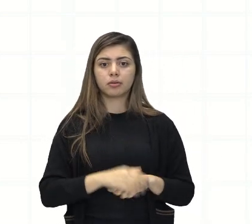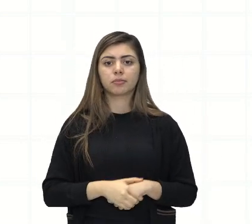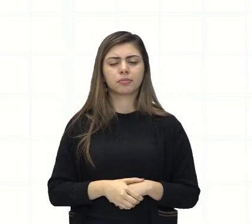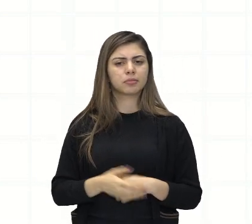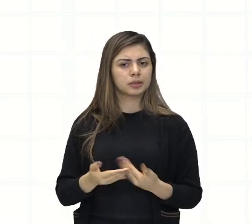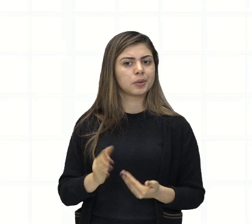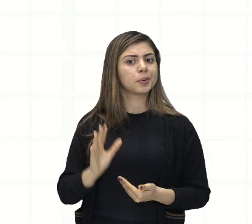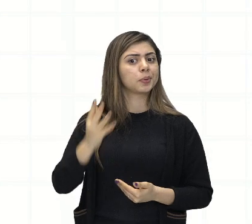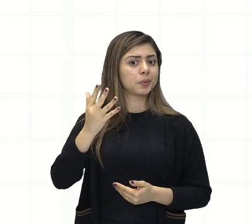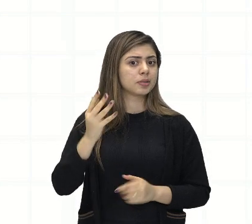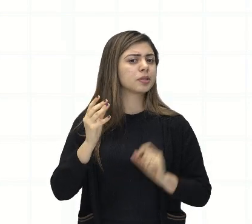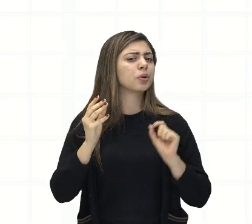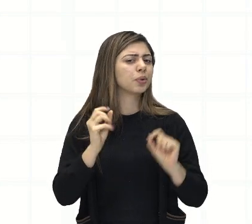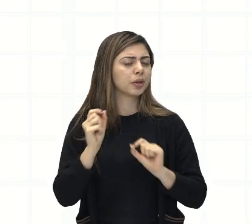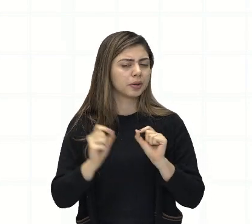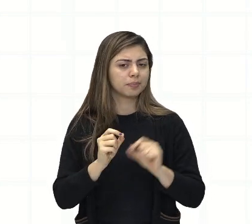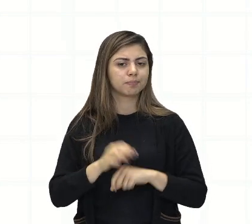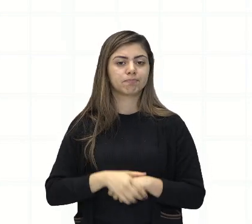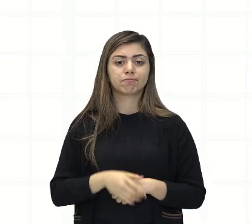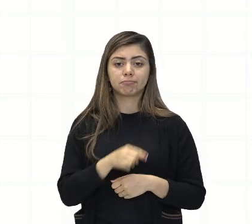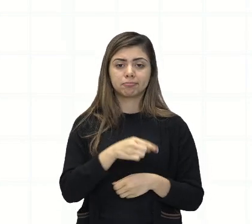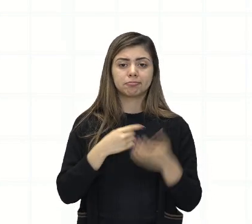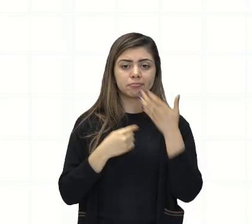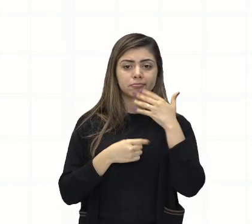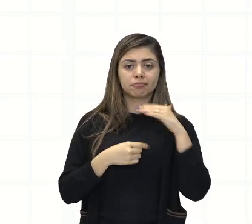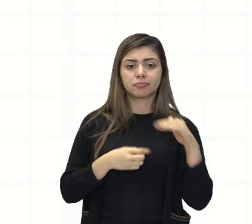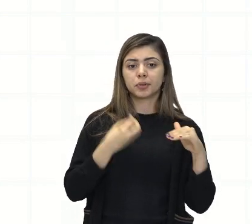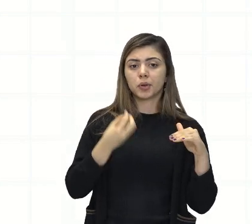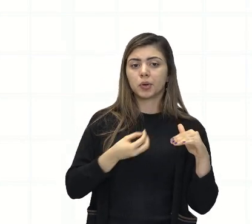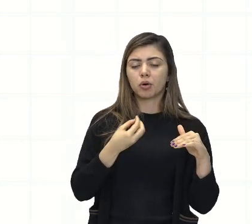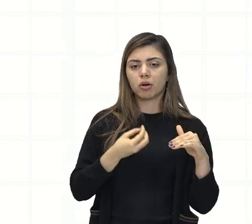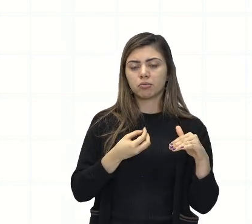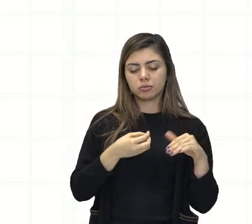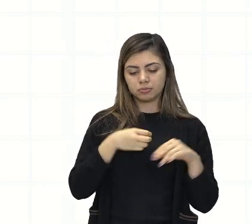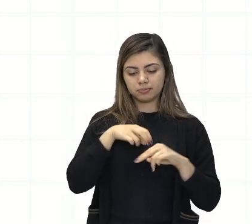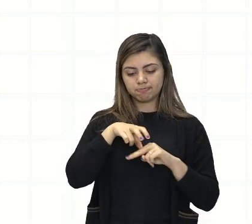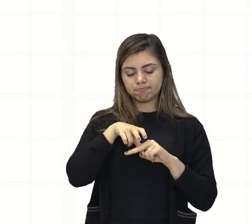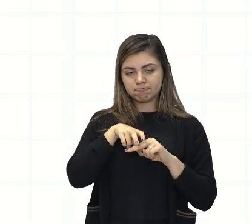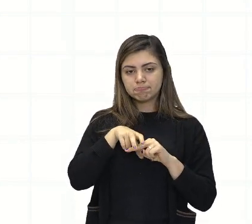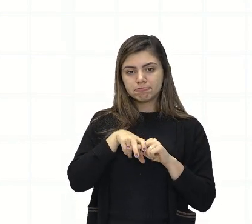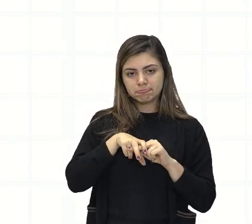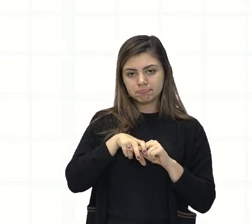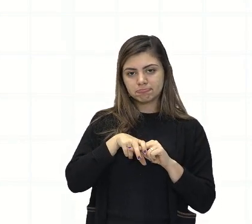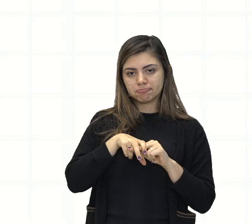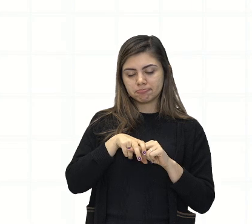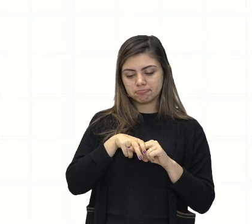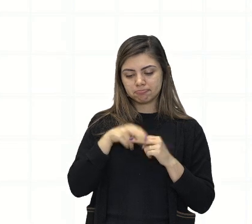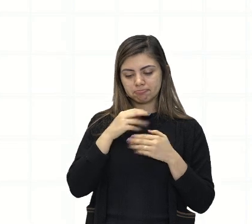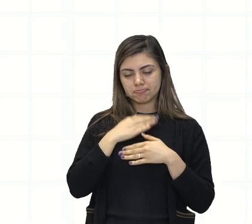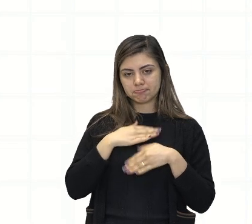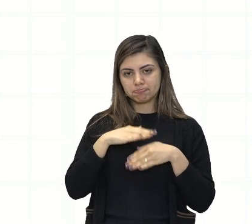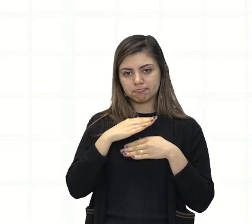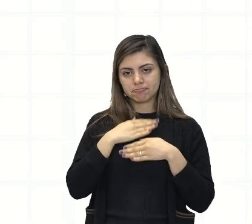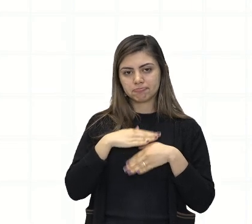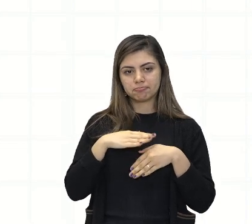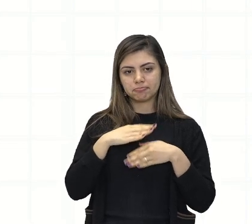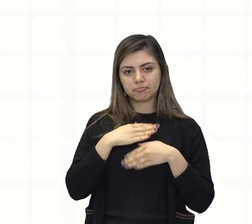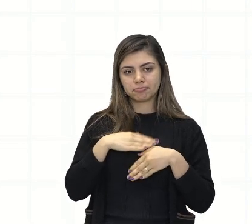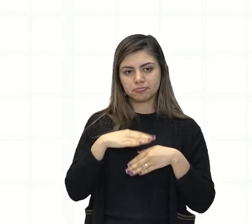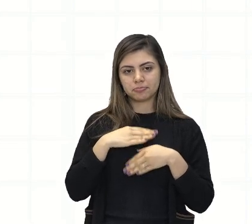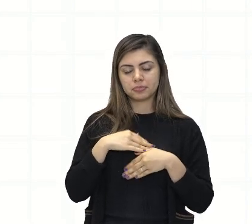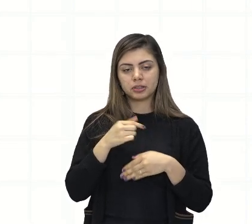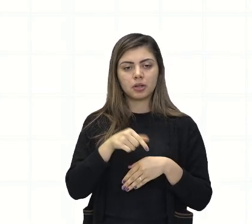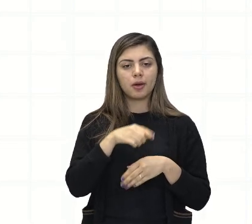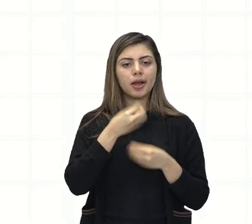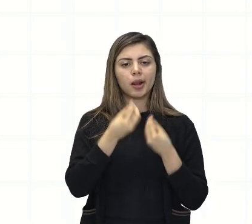coisa aconteceu. E Nininha, branda, tornou a ficar sentadinha, inalterada, que nem se sonhasse, ainda mais